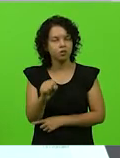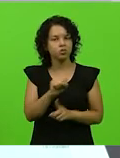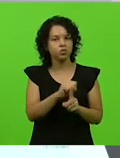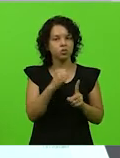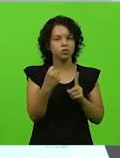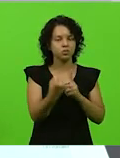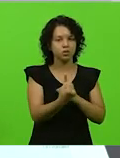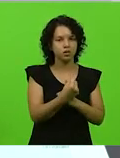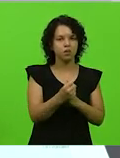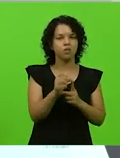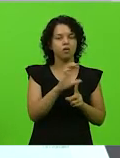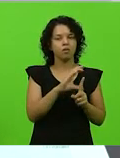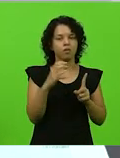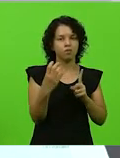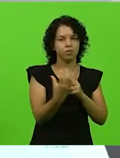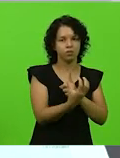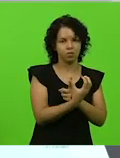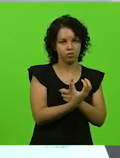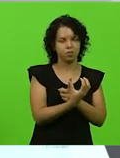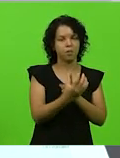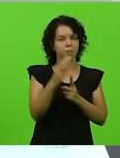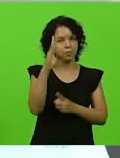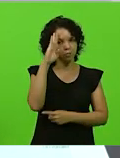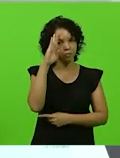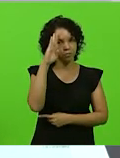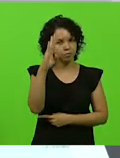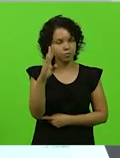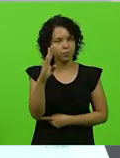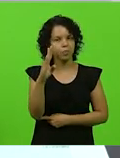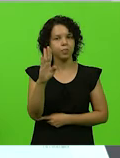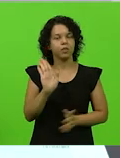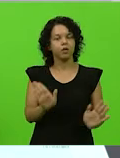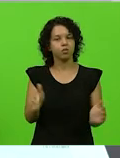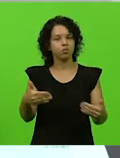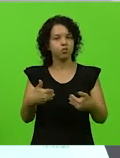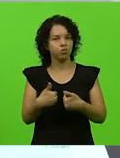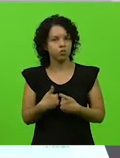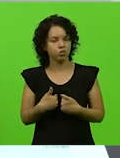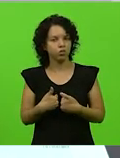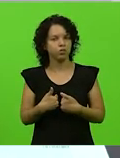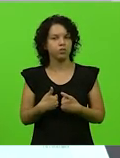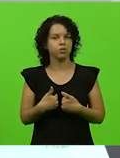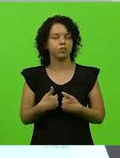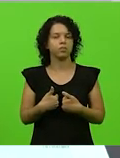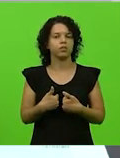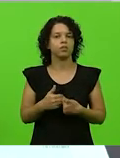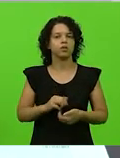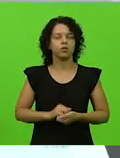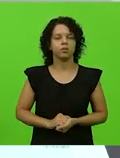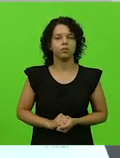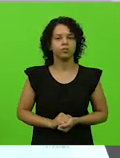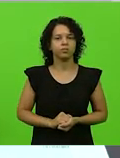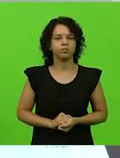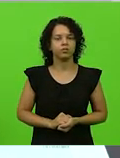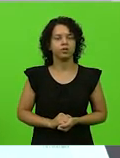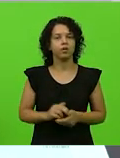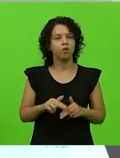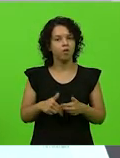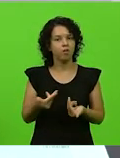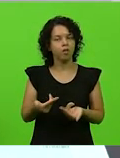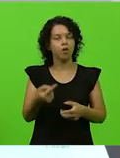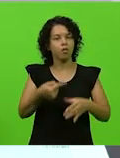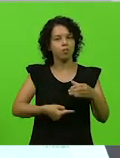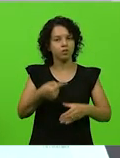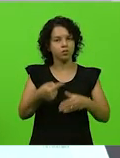interesse social à comunidade especialmente aos autistas ante o exposto no